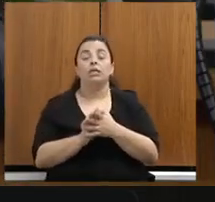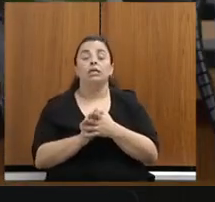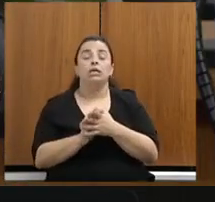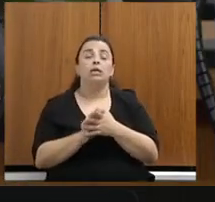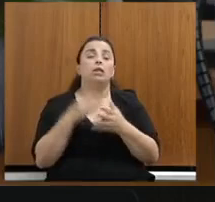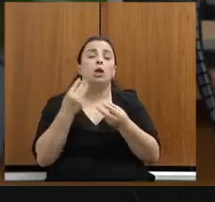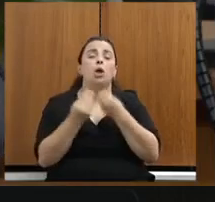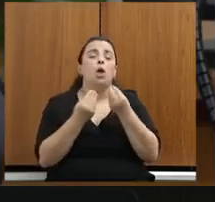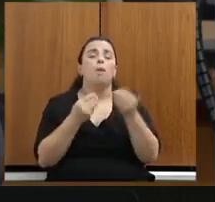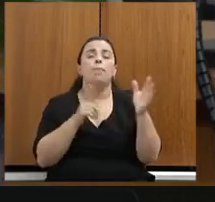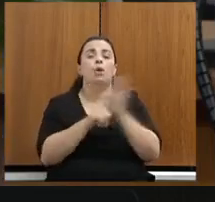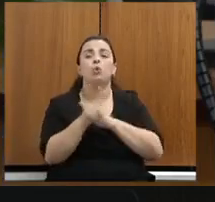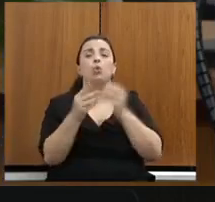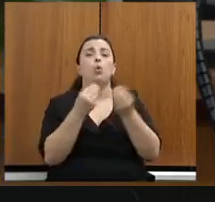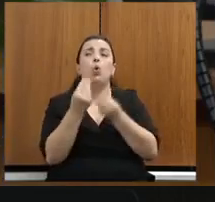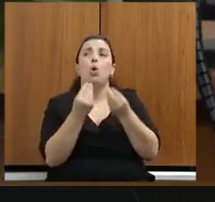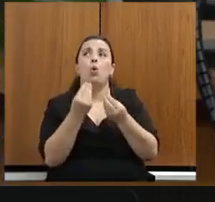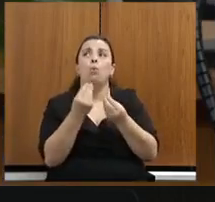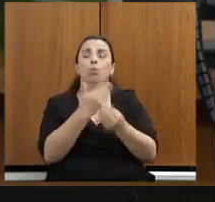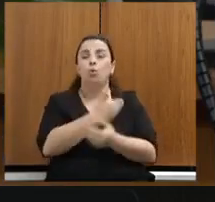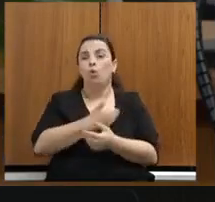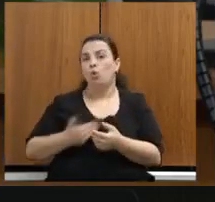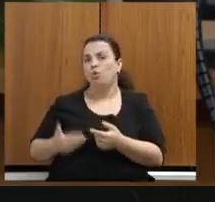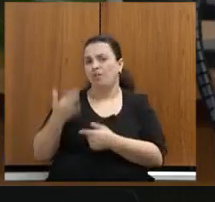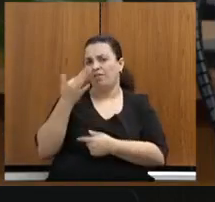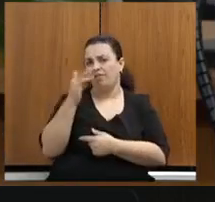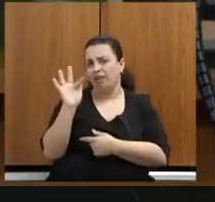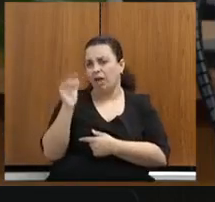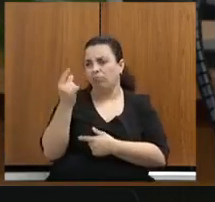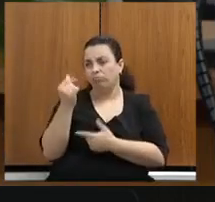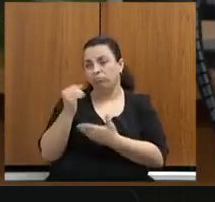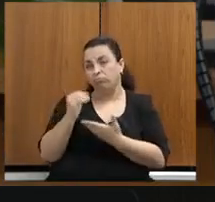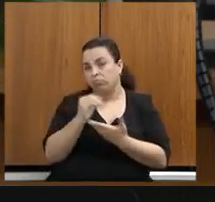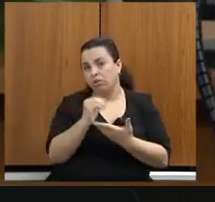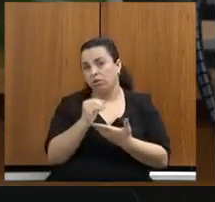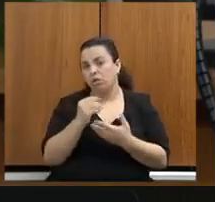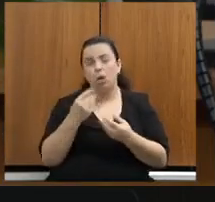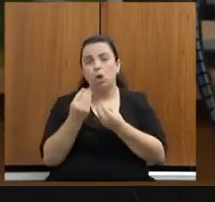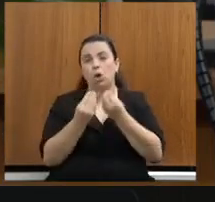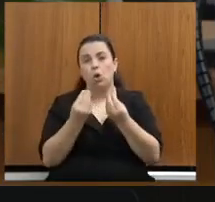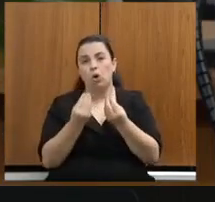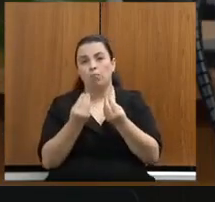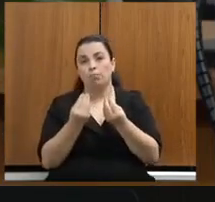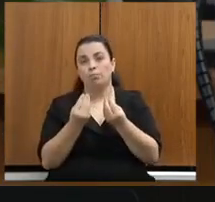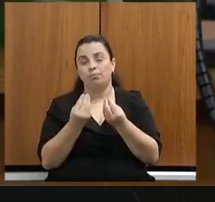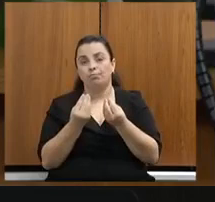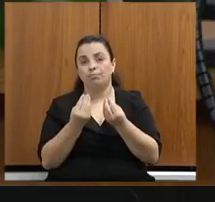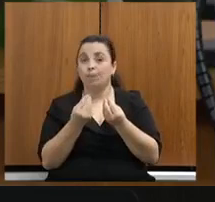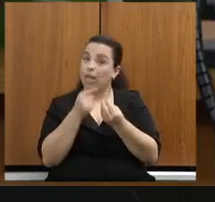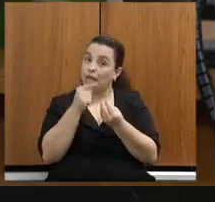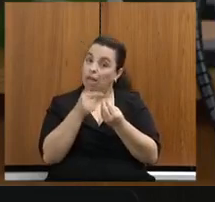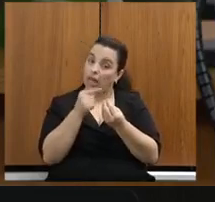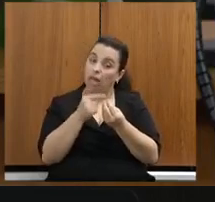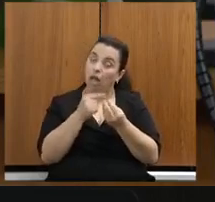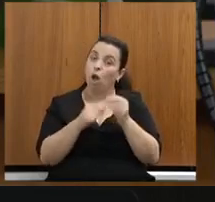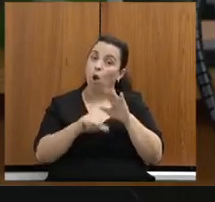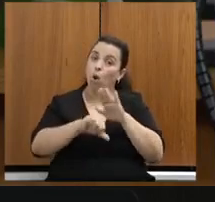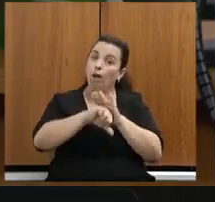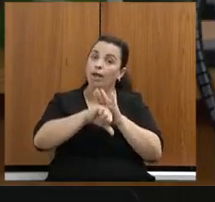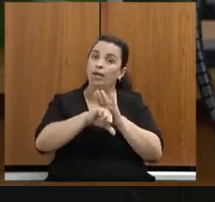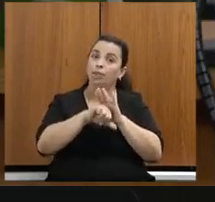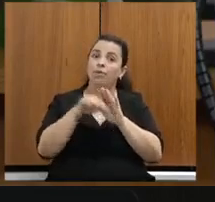recursos Ué como é que é o financiamento disso que na verdade é um crime o